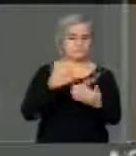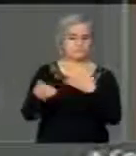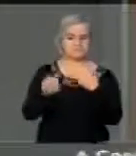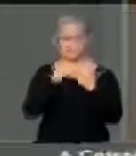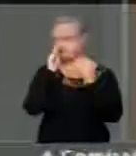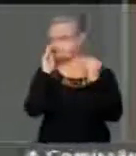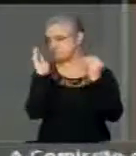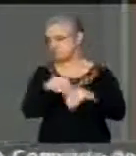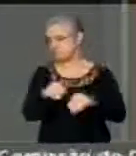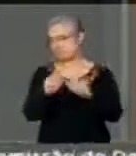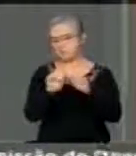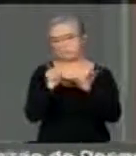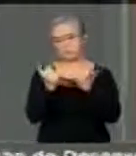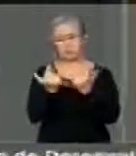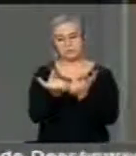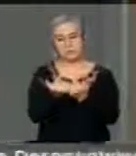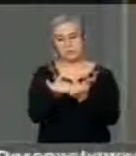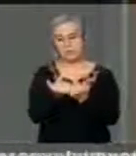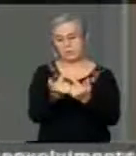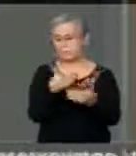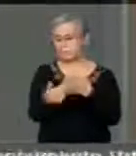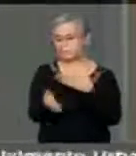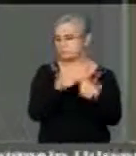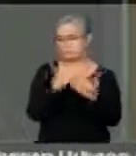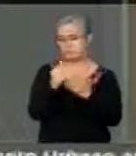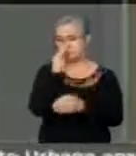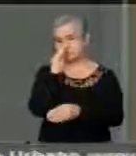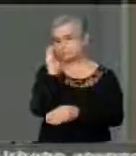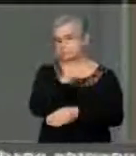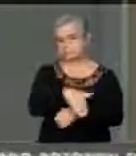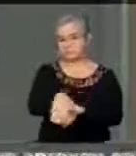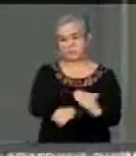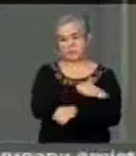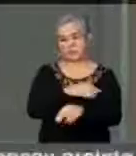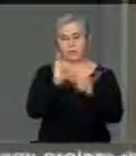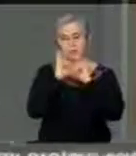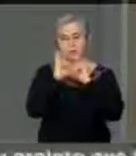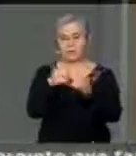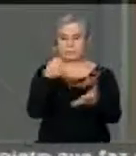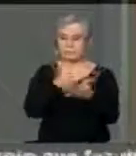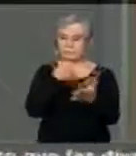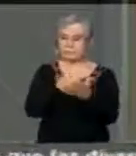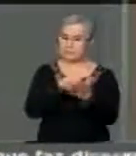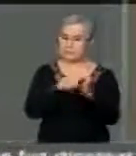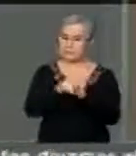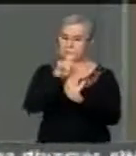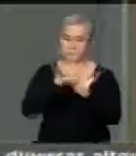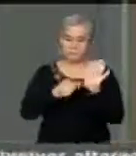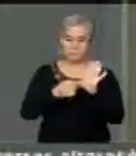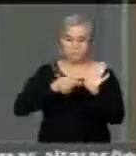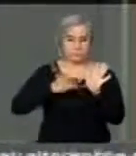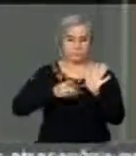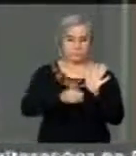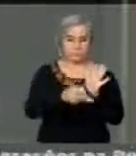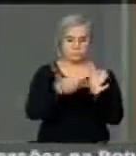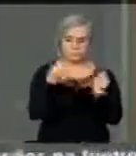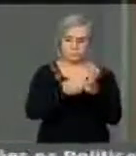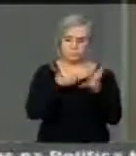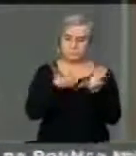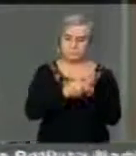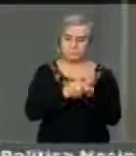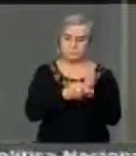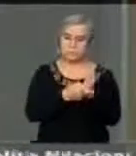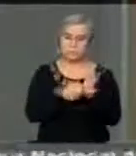Assembleia Legislativa, não ouvindo as vozes da rua, teima em querer manter esse decreto. Mas teimará